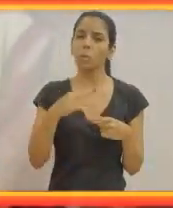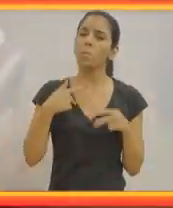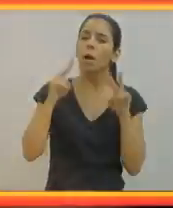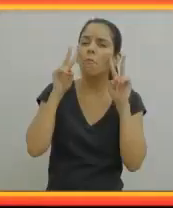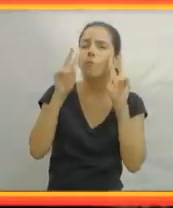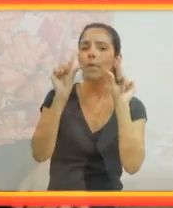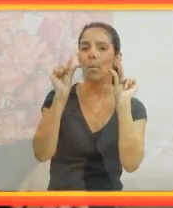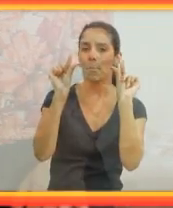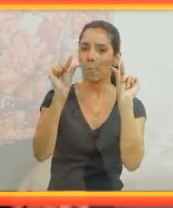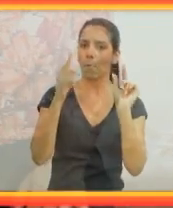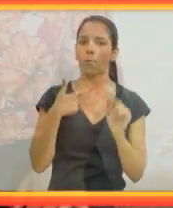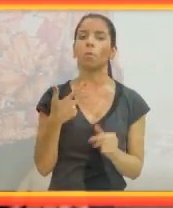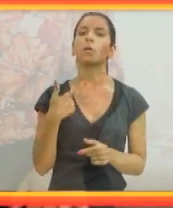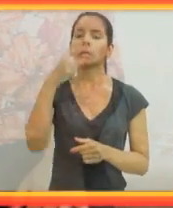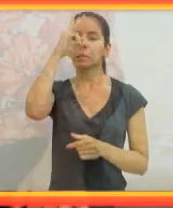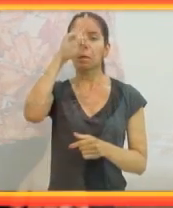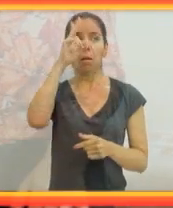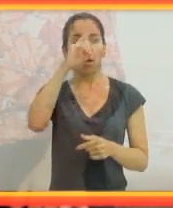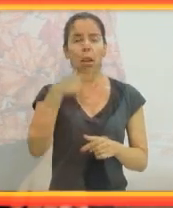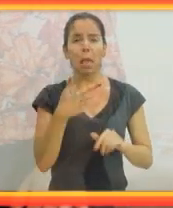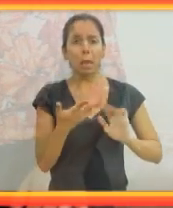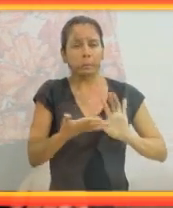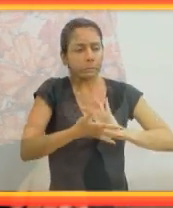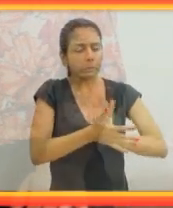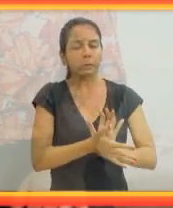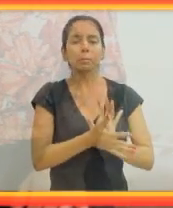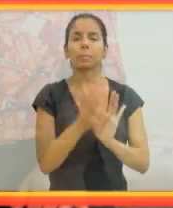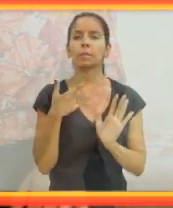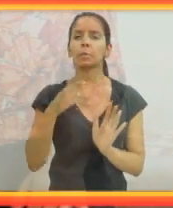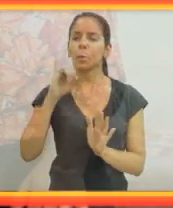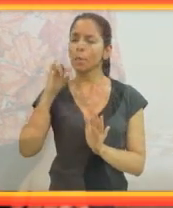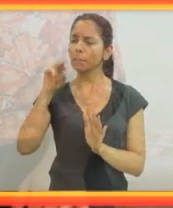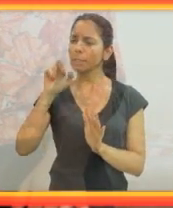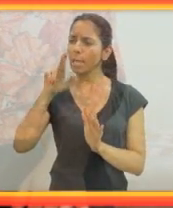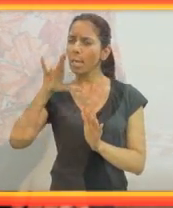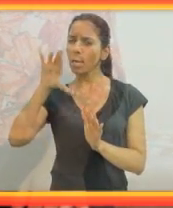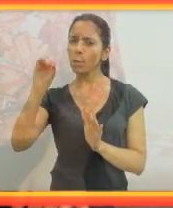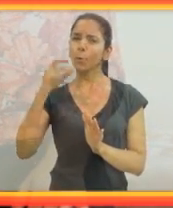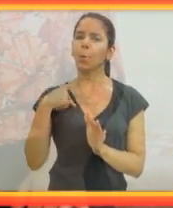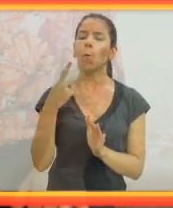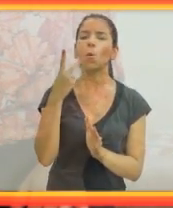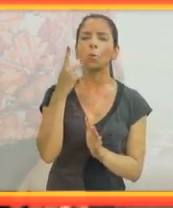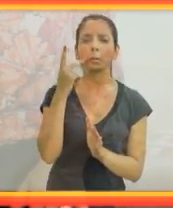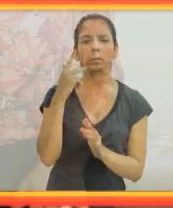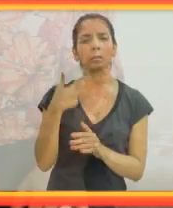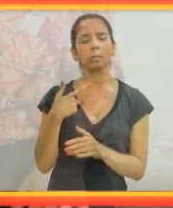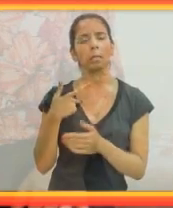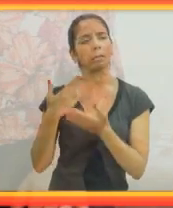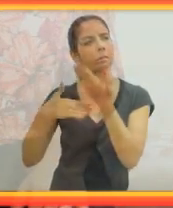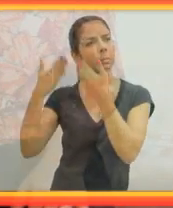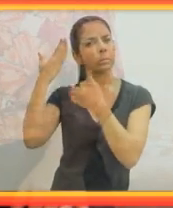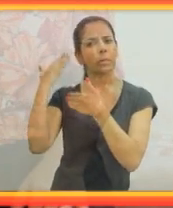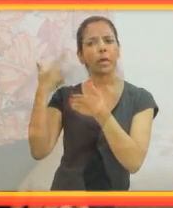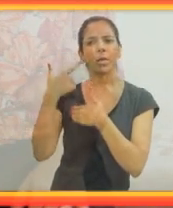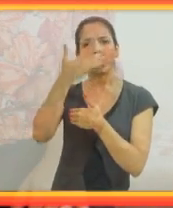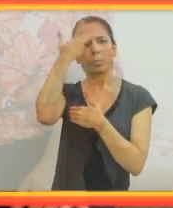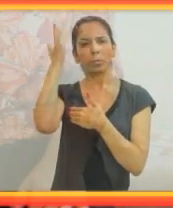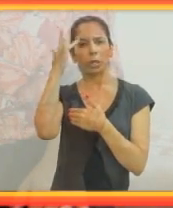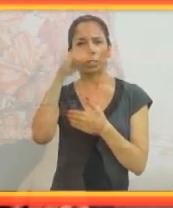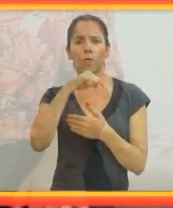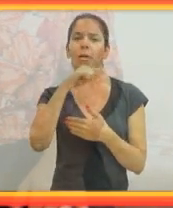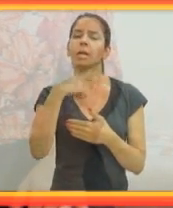um pouquinho. Eu me lembro da discriminação lá no interior do Ceará, né? Olhando para trás hoje dá até orgulho. O pessoal achava que